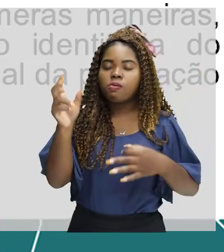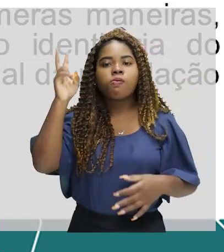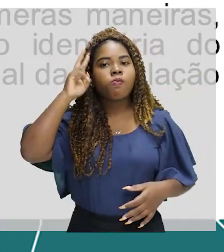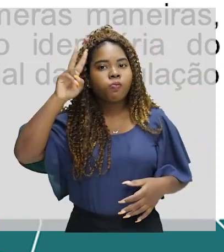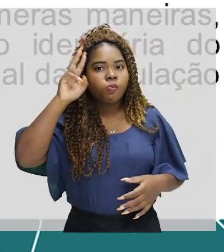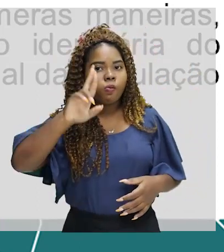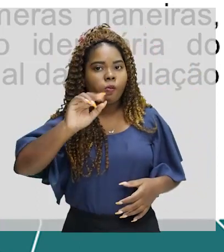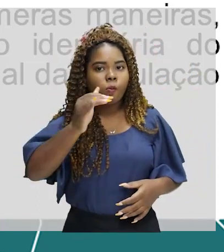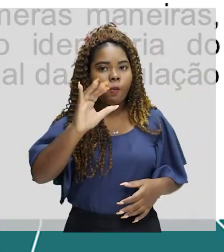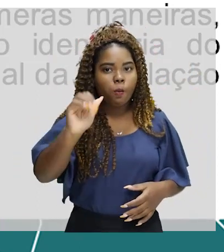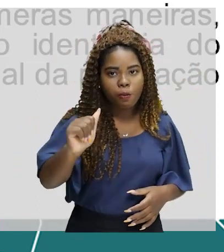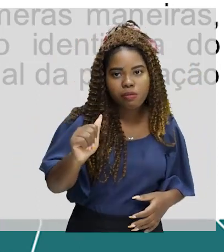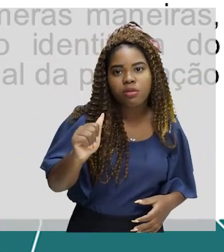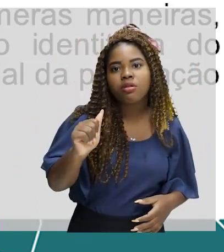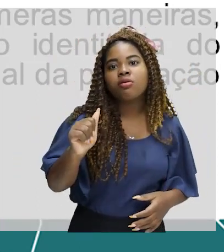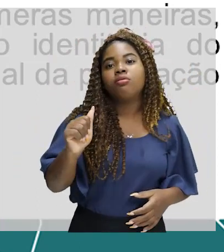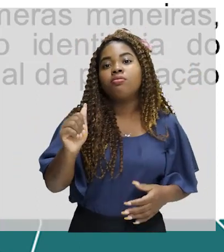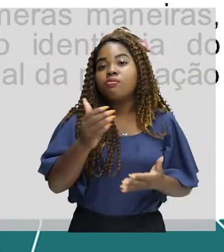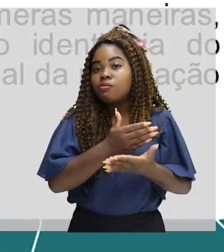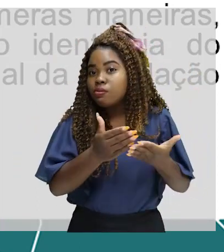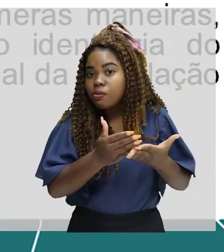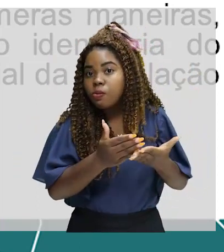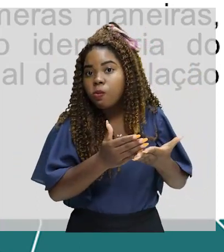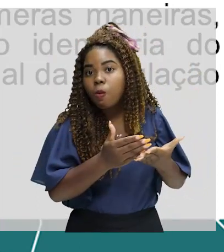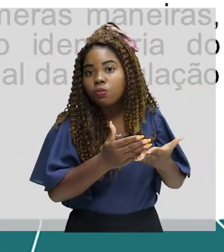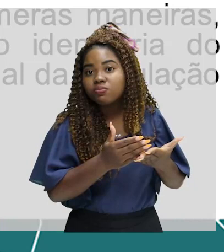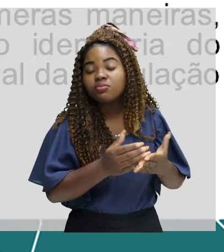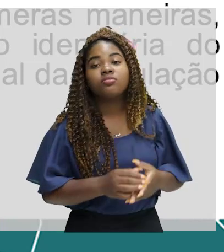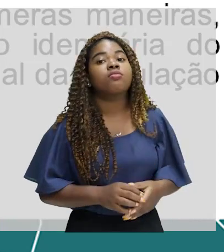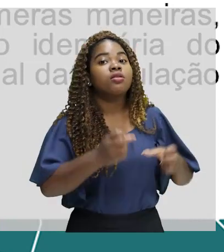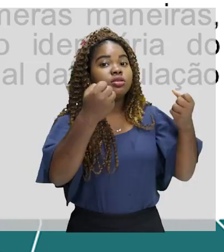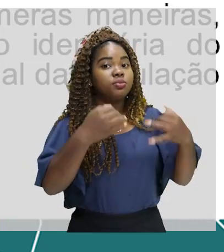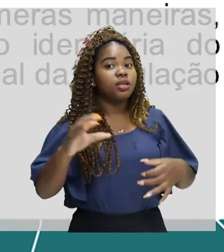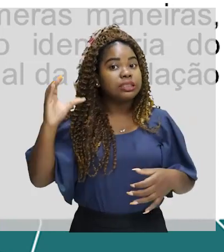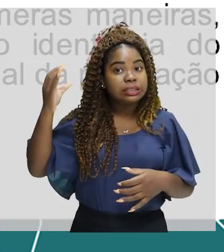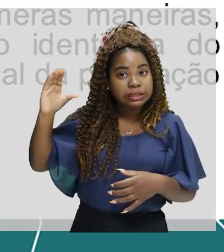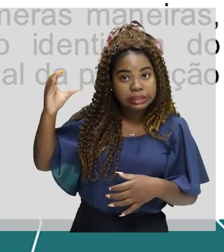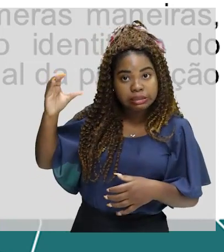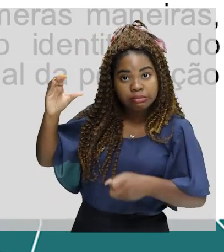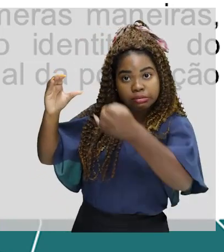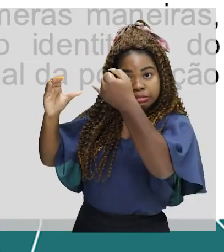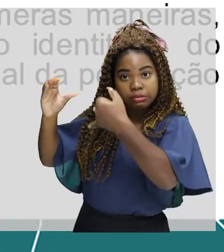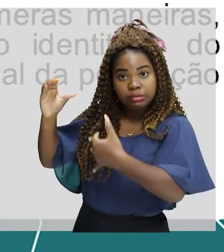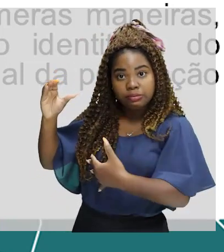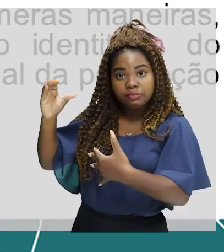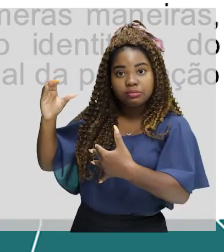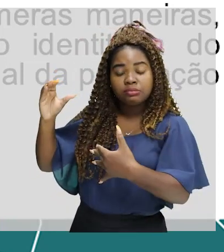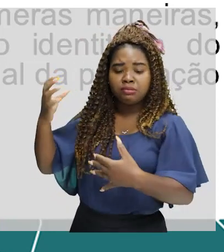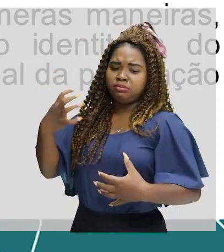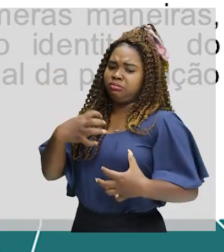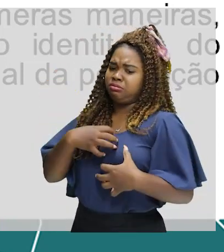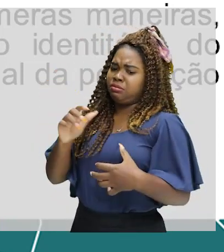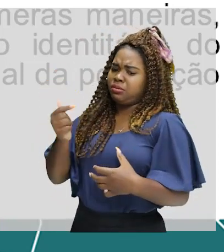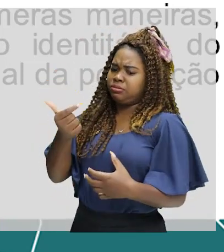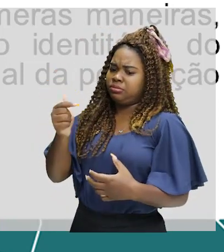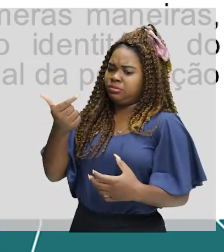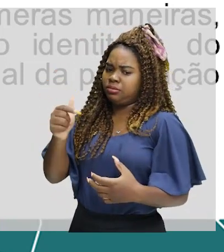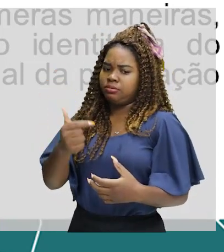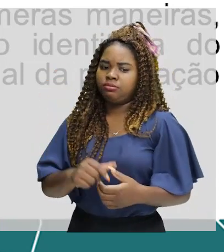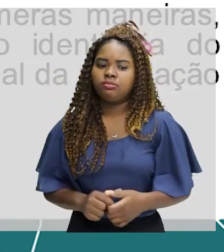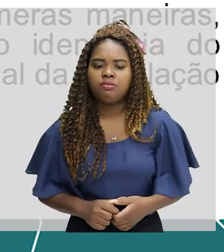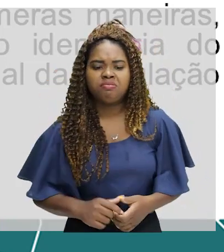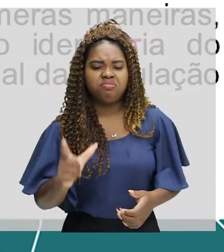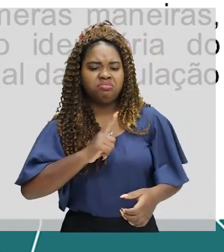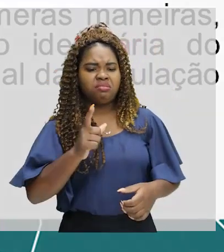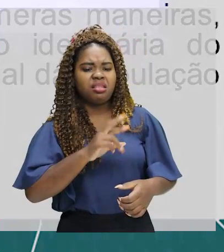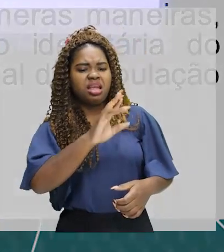de raça, lá no começo, eu falei, ó, cientificamente falando, nem faz sentido a gente falar que existe uma raça